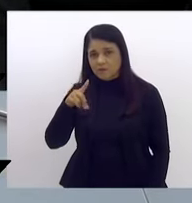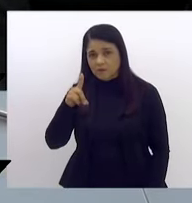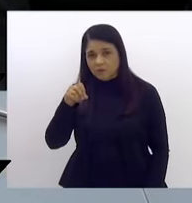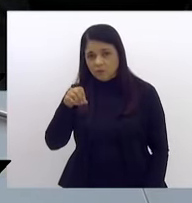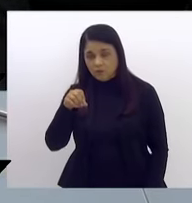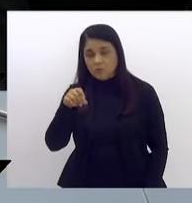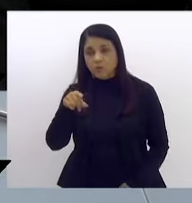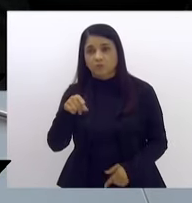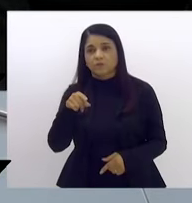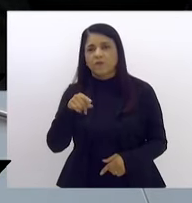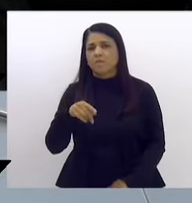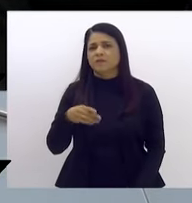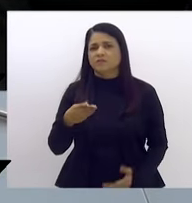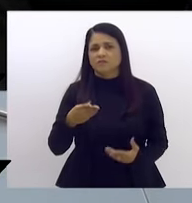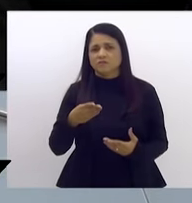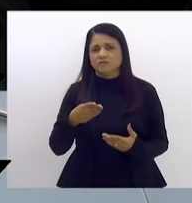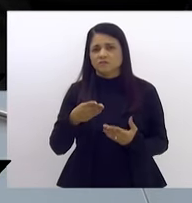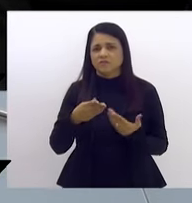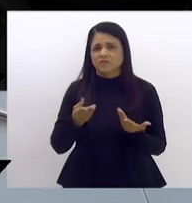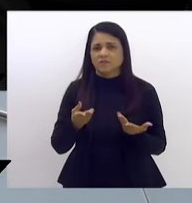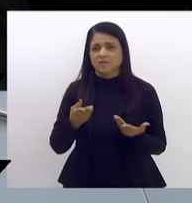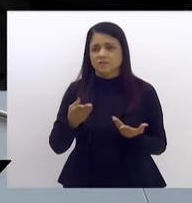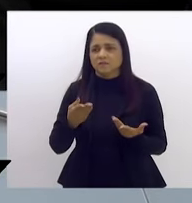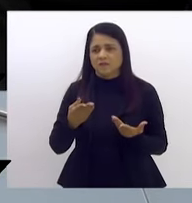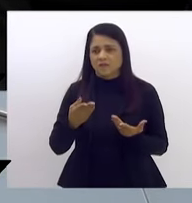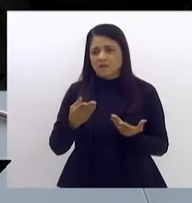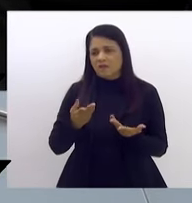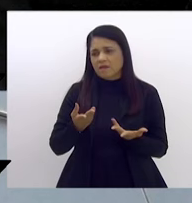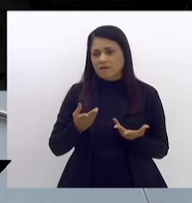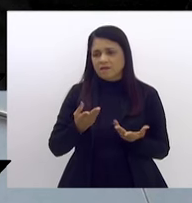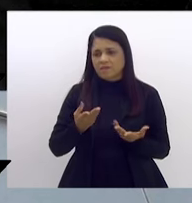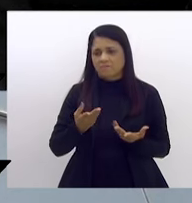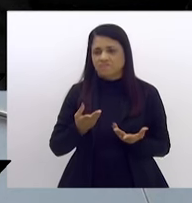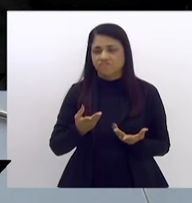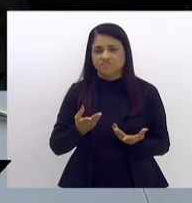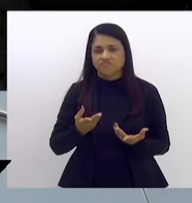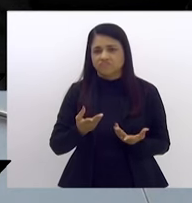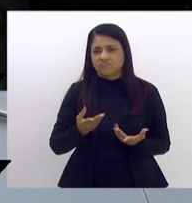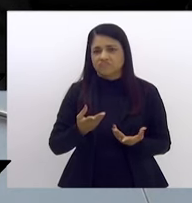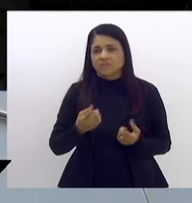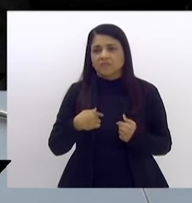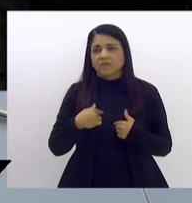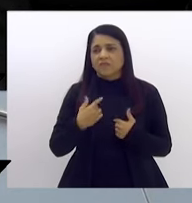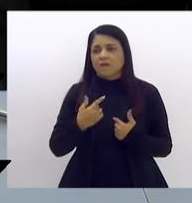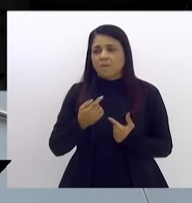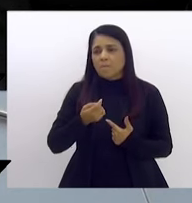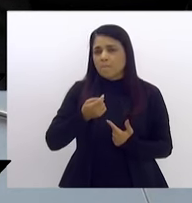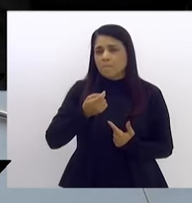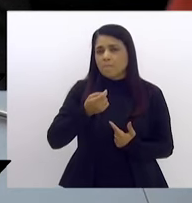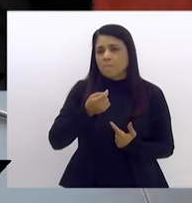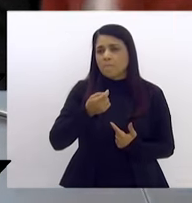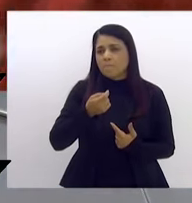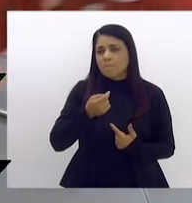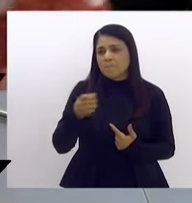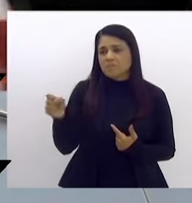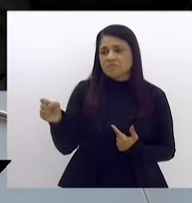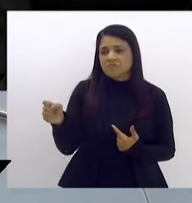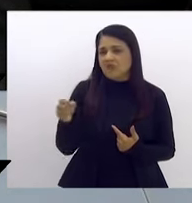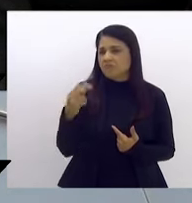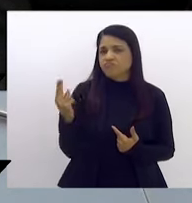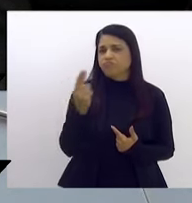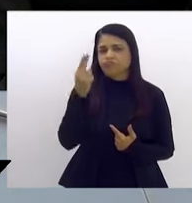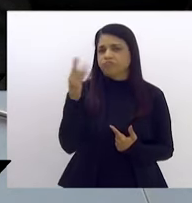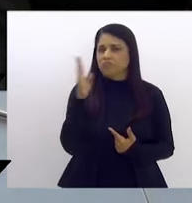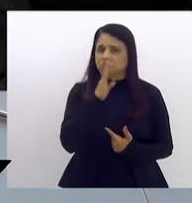baixa diligência da bebidas açucaradas que tá chegando o prazo pediu retorno cobrou ontem